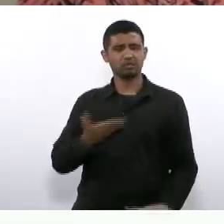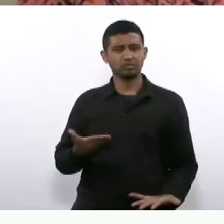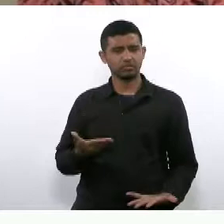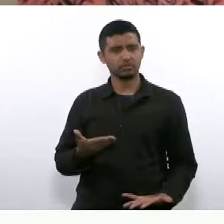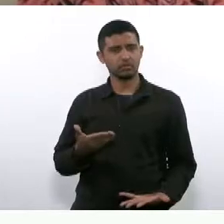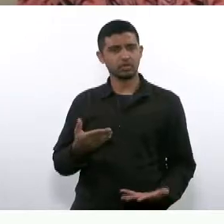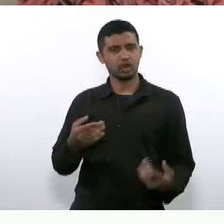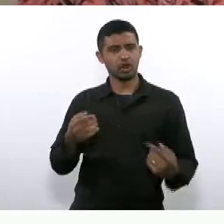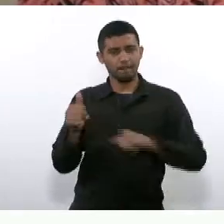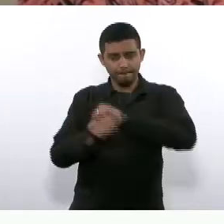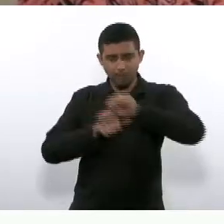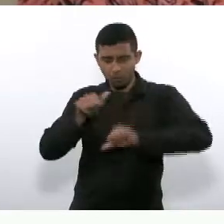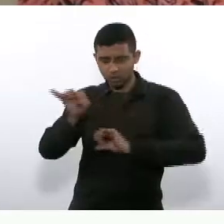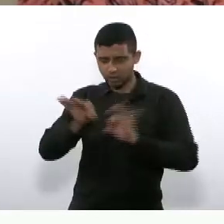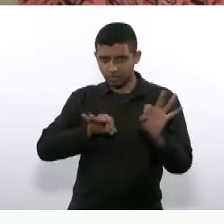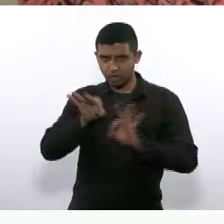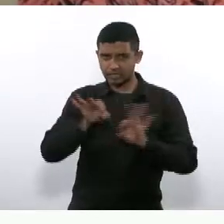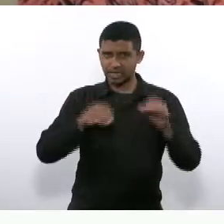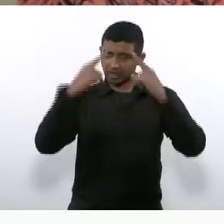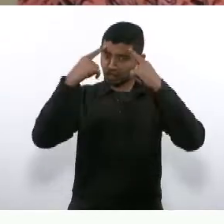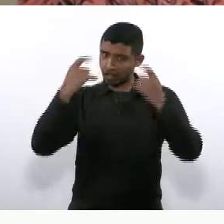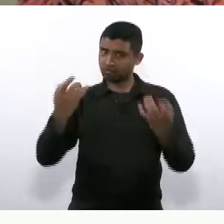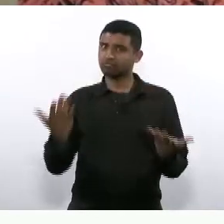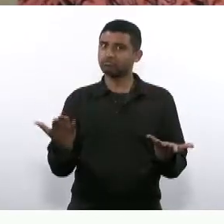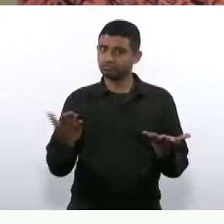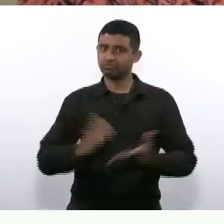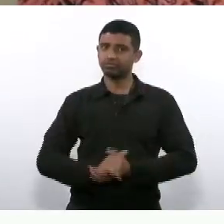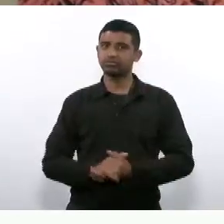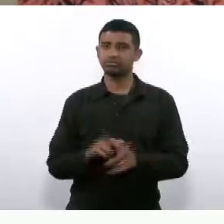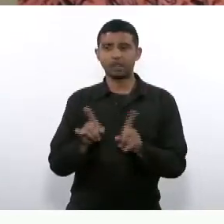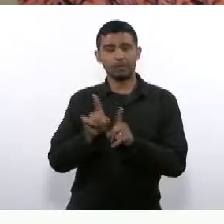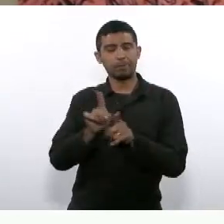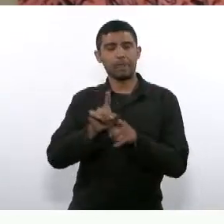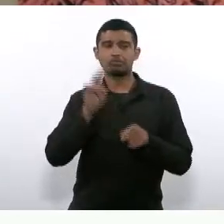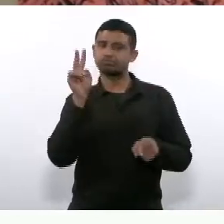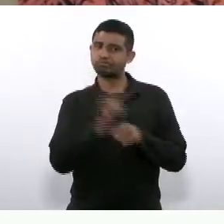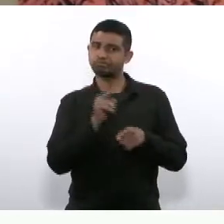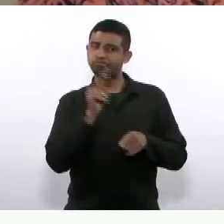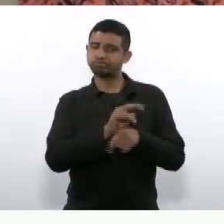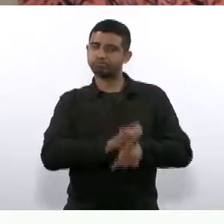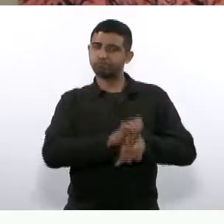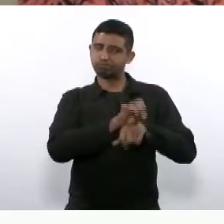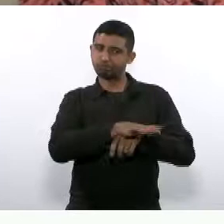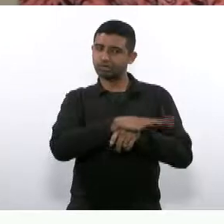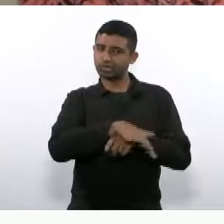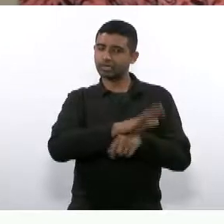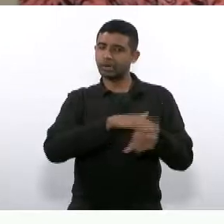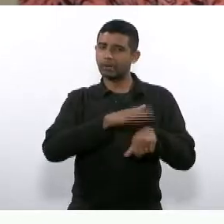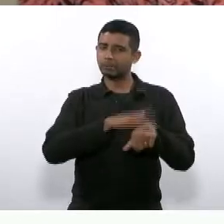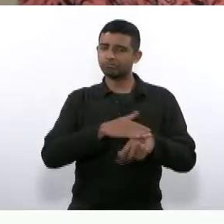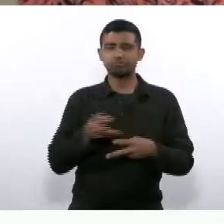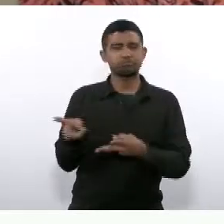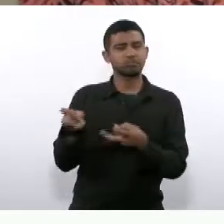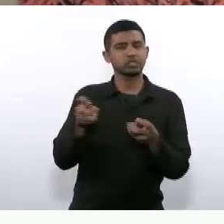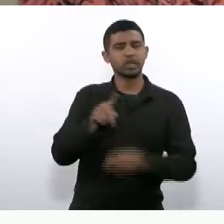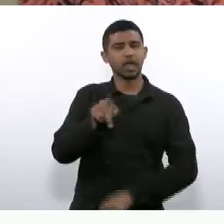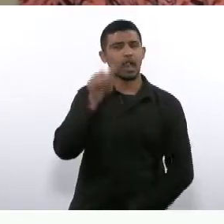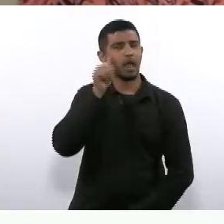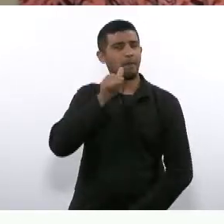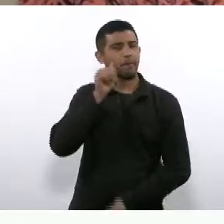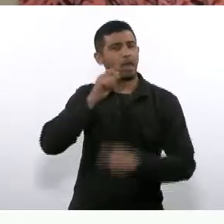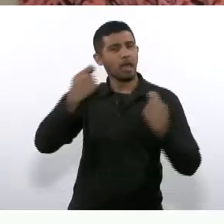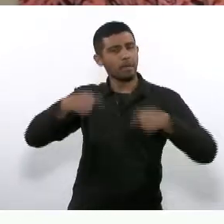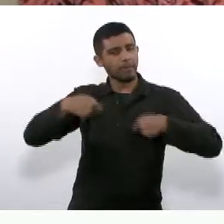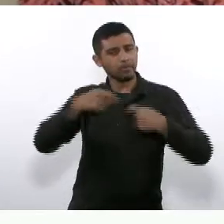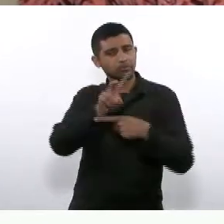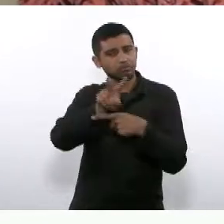de violência que também respalda e resvala no próprio Estado, não reconhecendo essas mulheres como mulheres que devem ter as